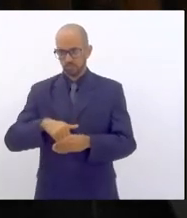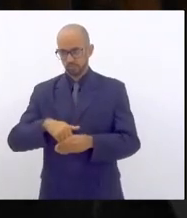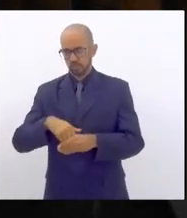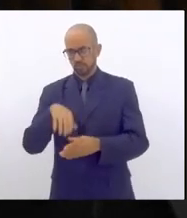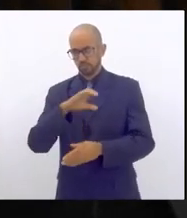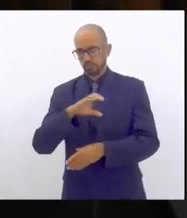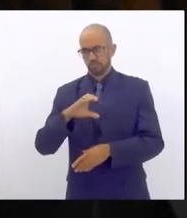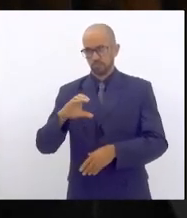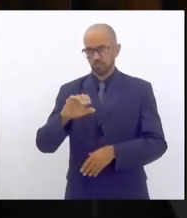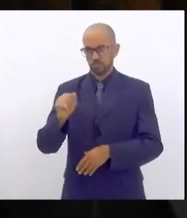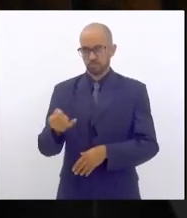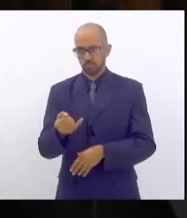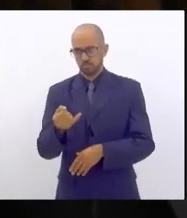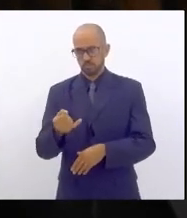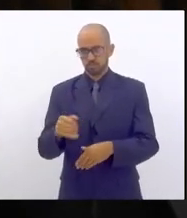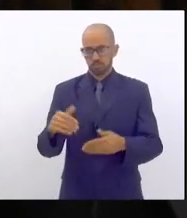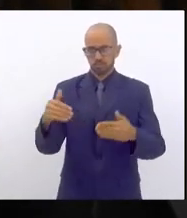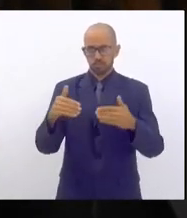CCJ pela